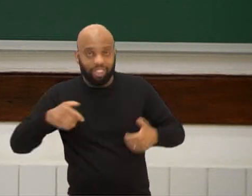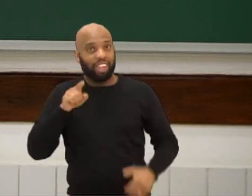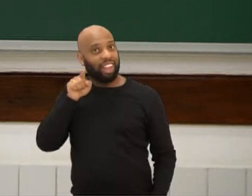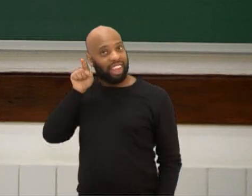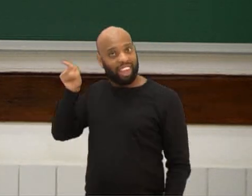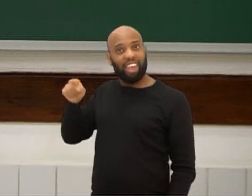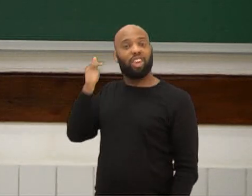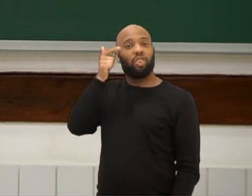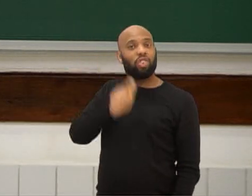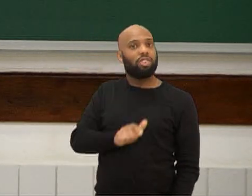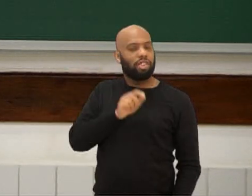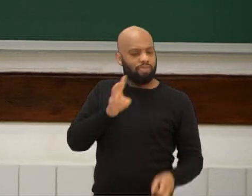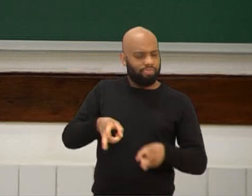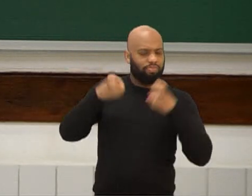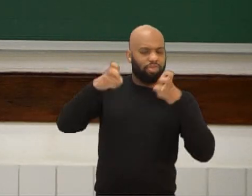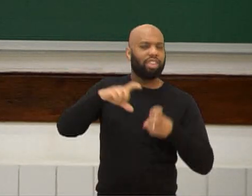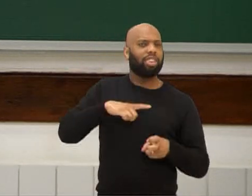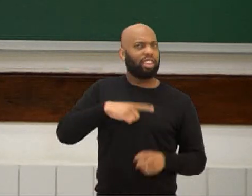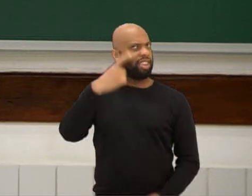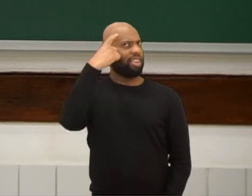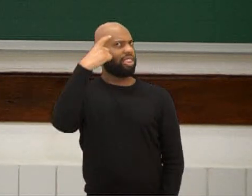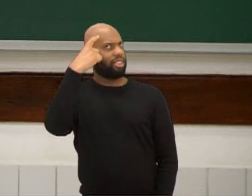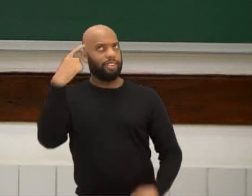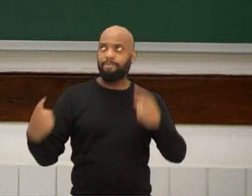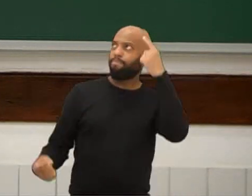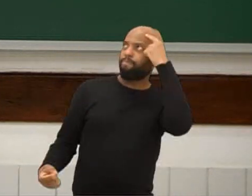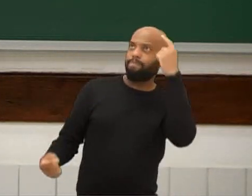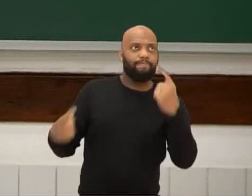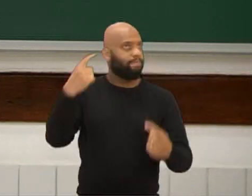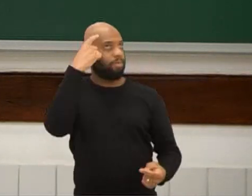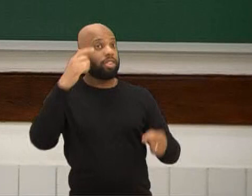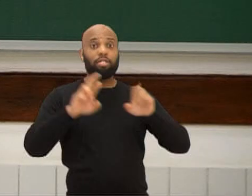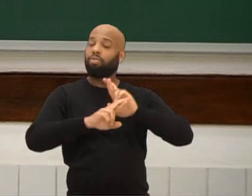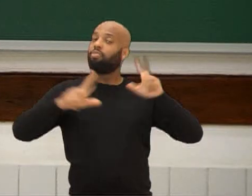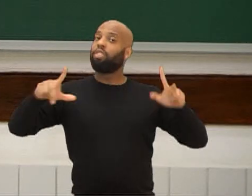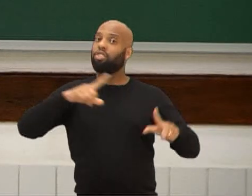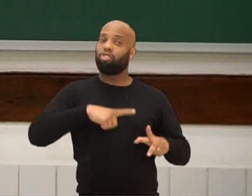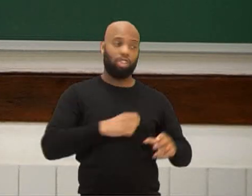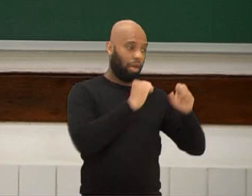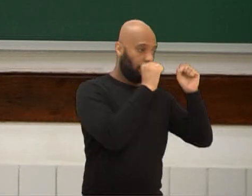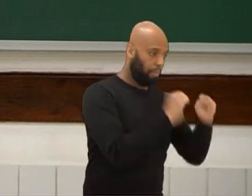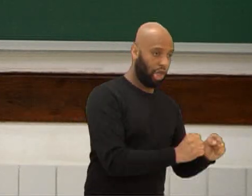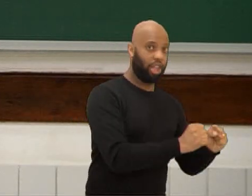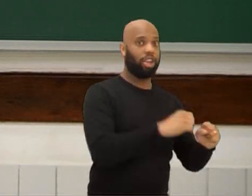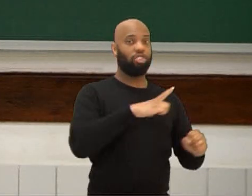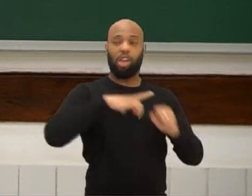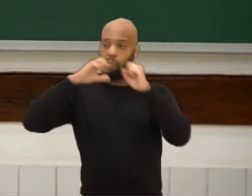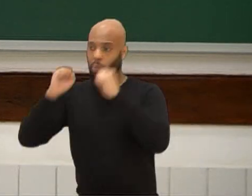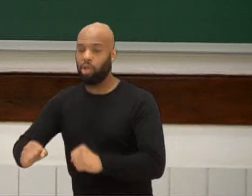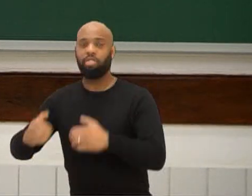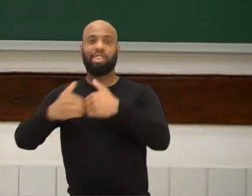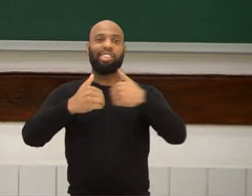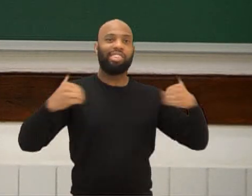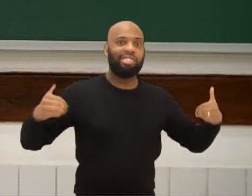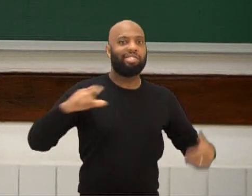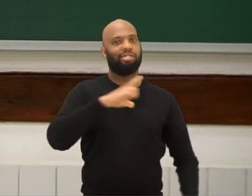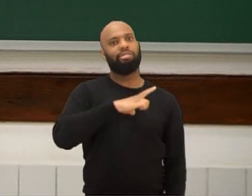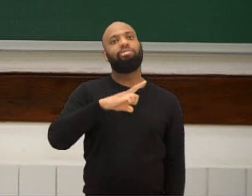enxergar que dois ideais, duas superpotências com